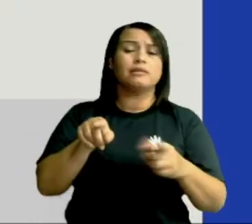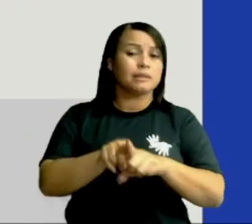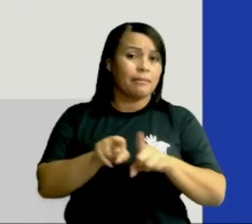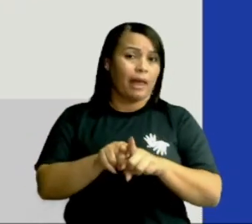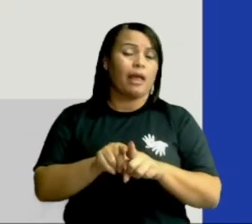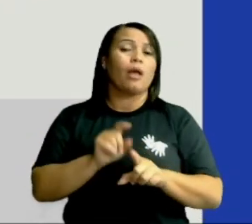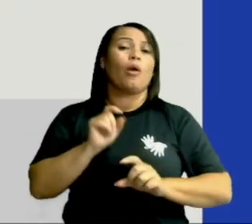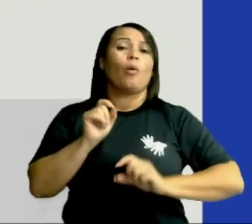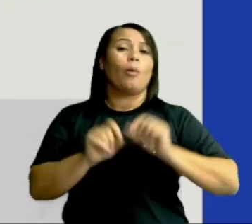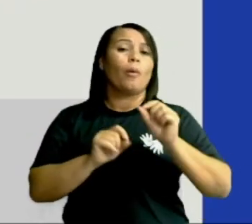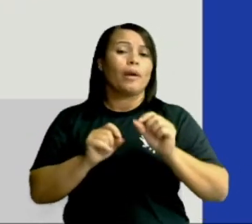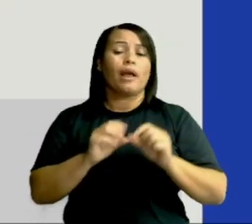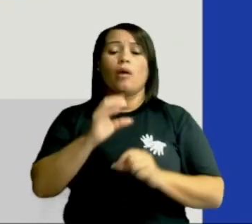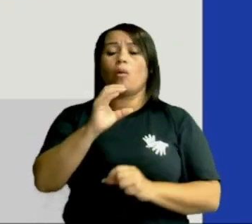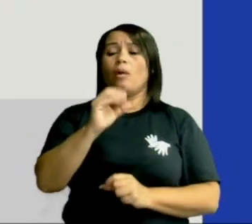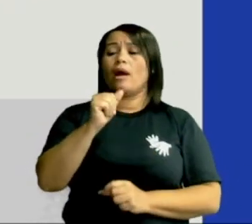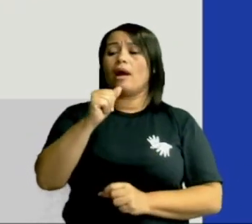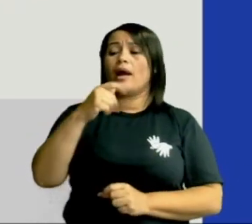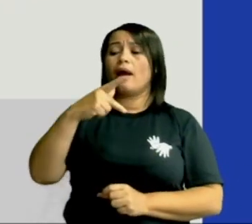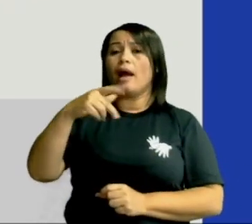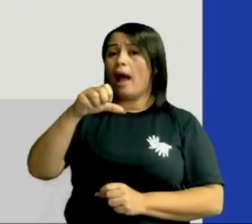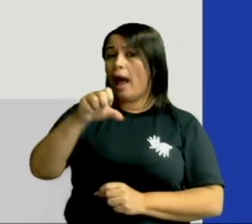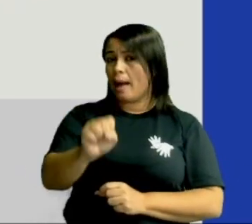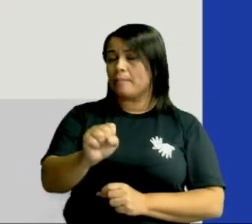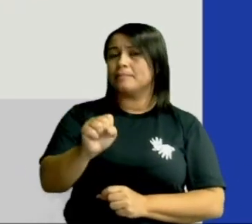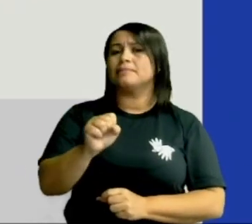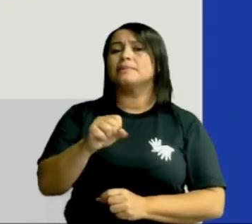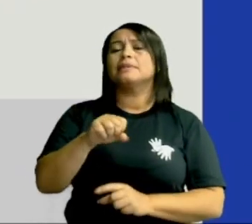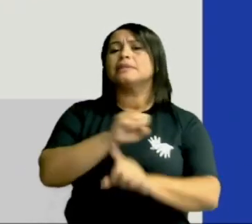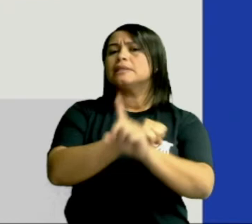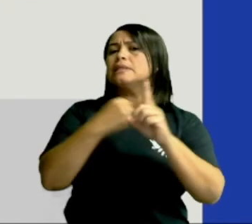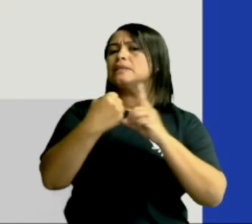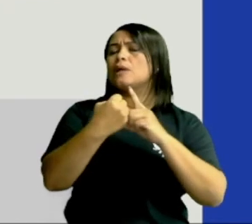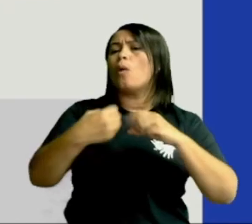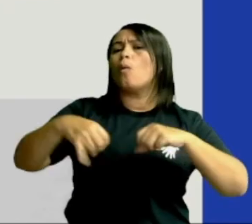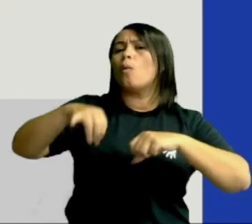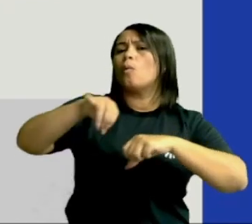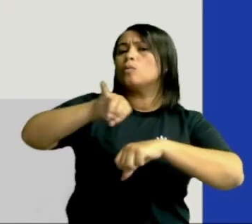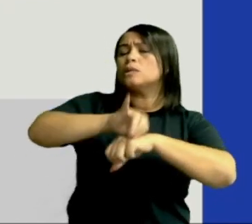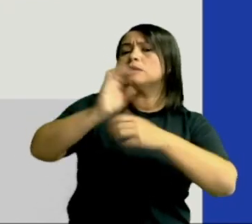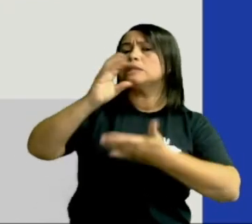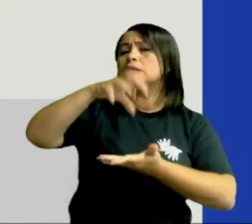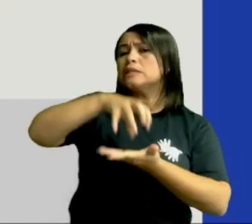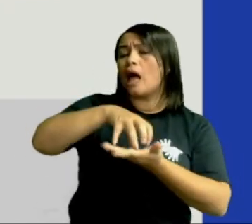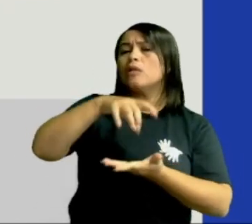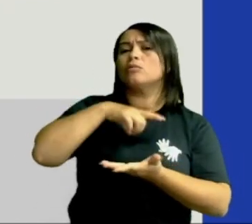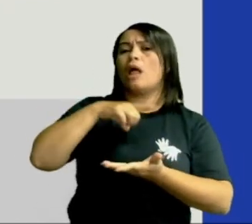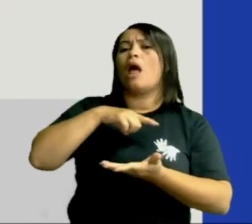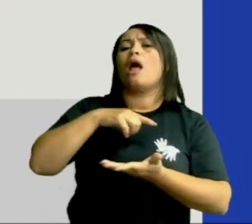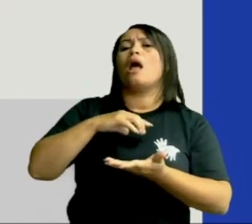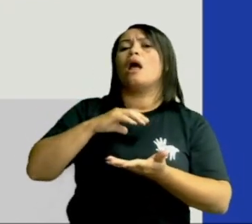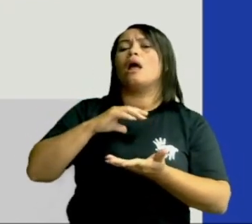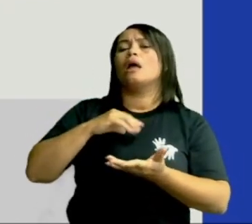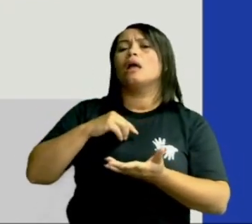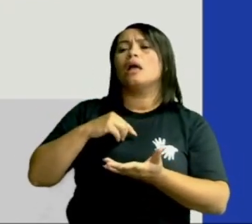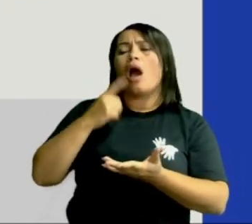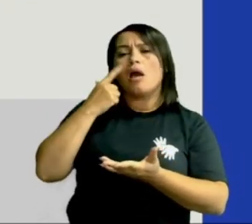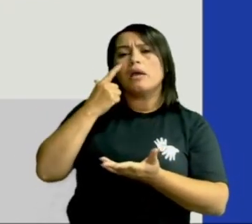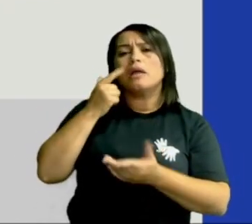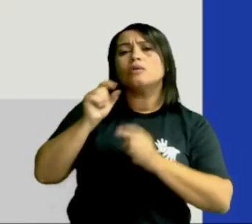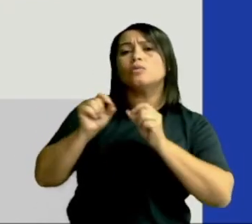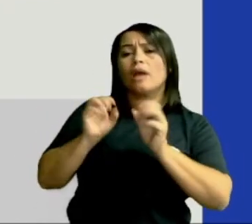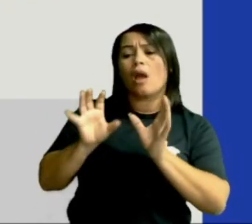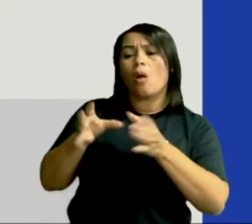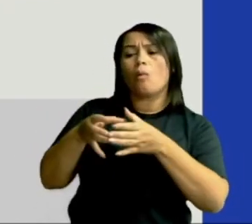também como o CAPS, o Centro de Atenção Psicossocial, trabalha com toda a gama